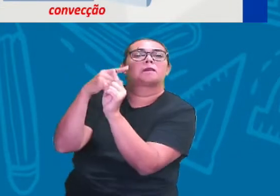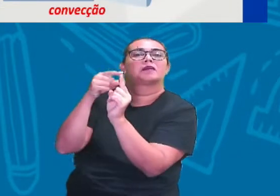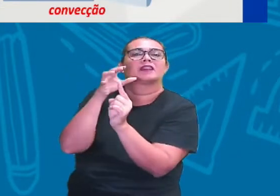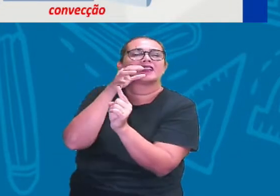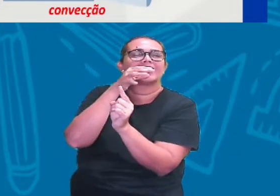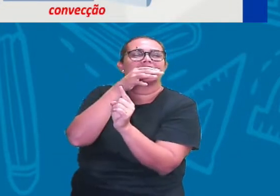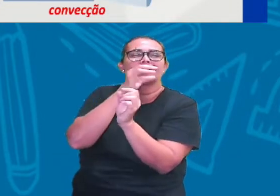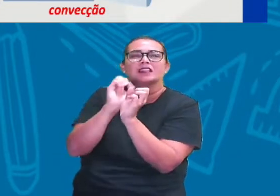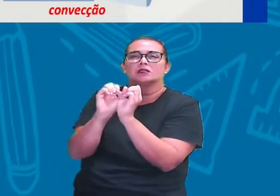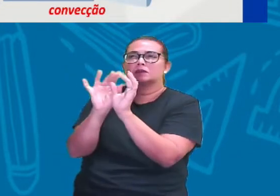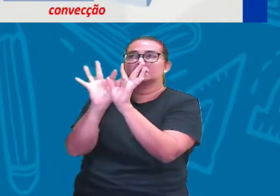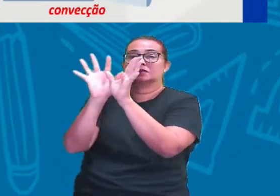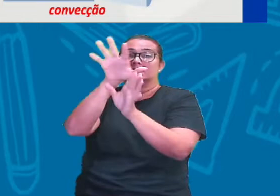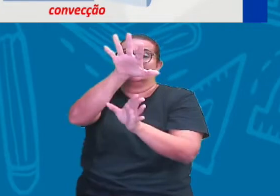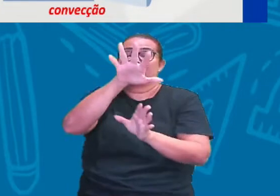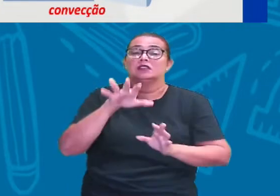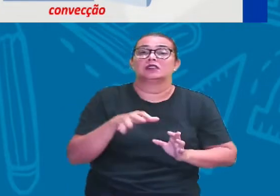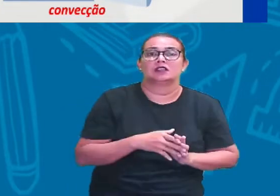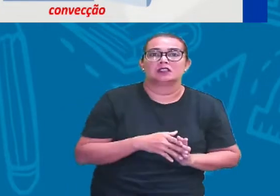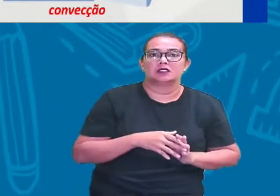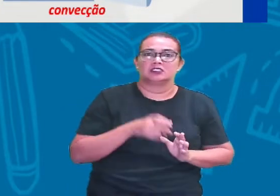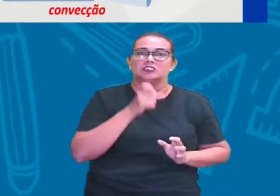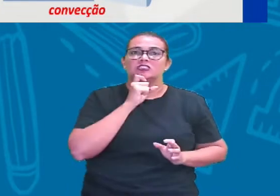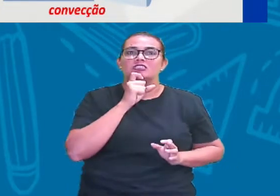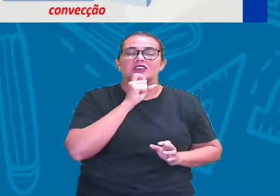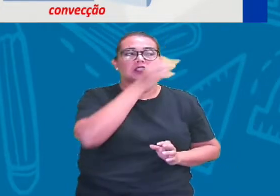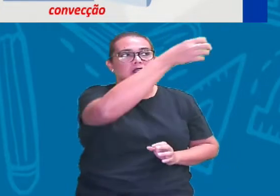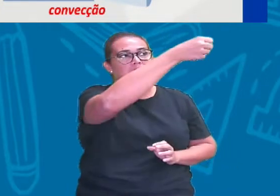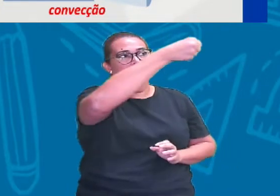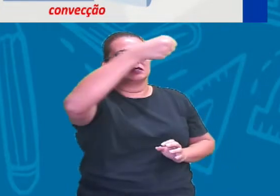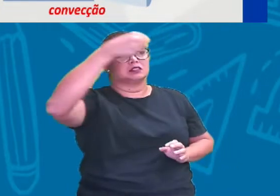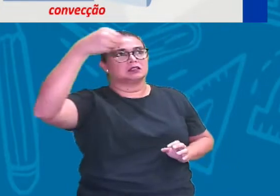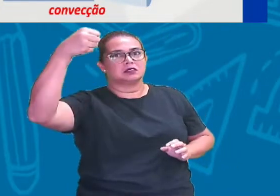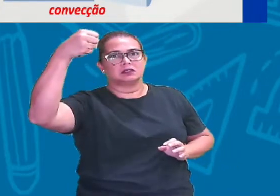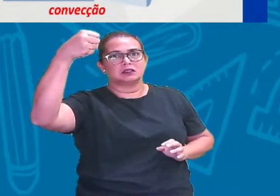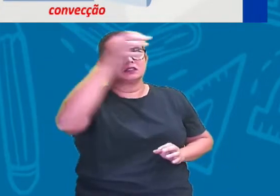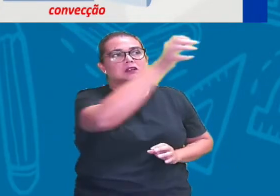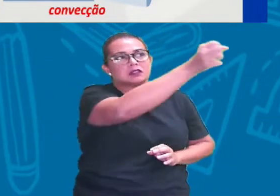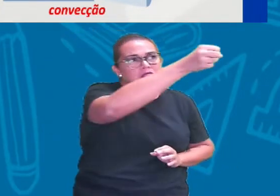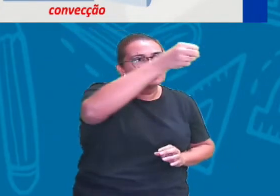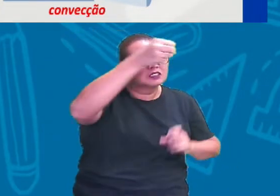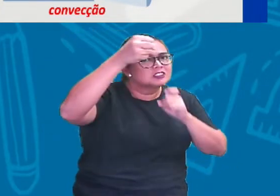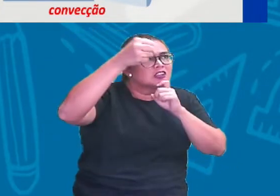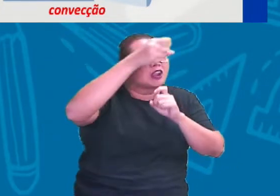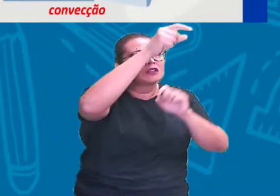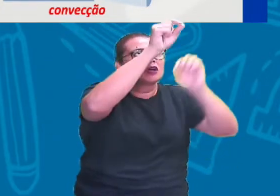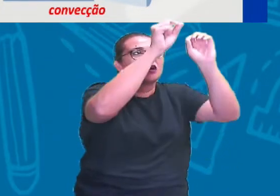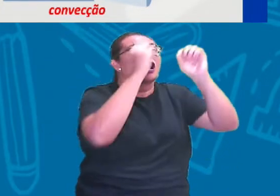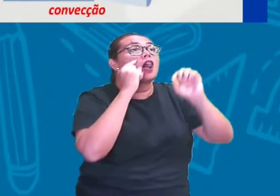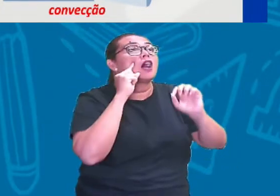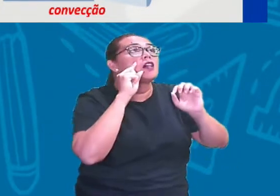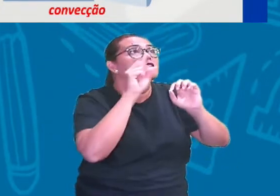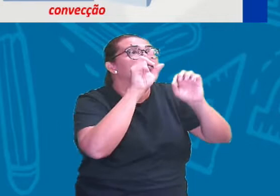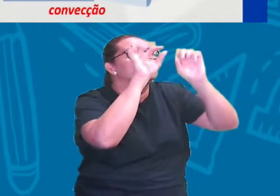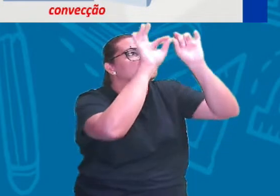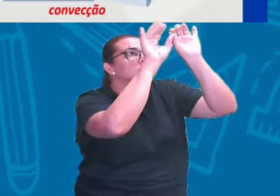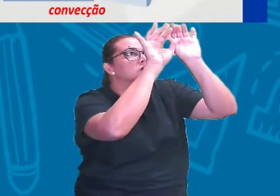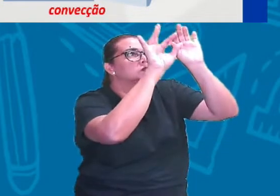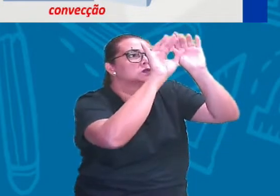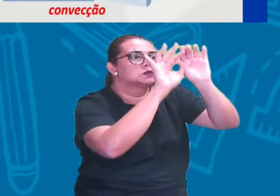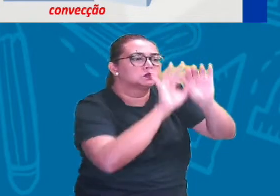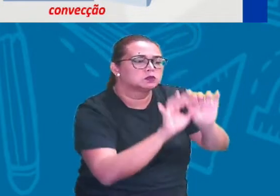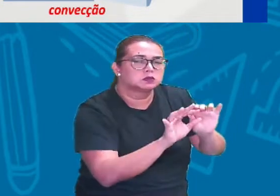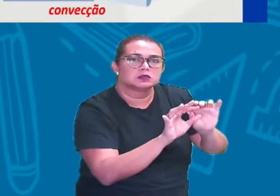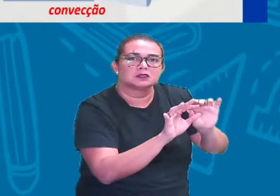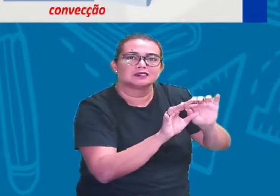abre o congelador da sua casa, você vê o ar frio o quê? Descendo, porque ele é mais pesado, tá bom? Então,